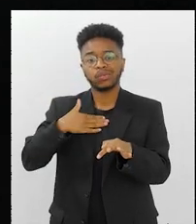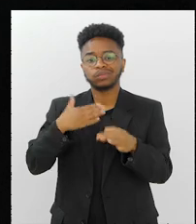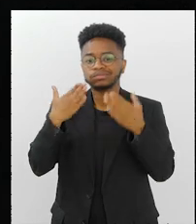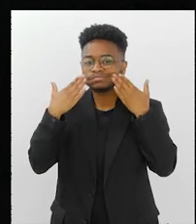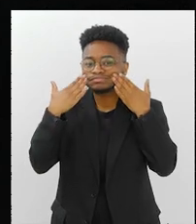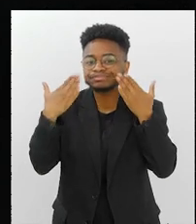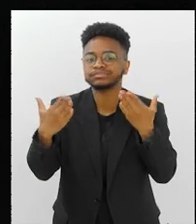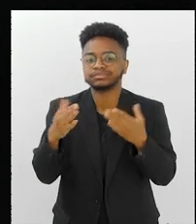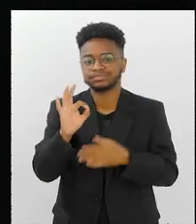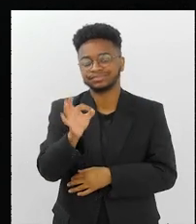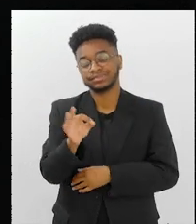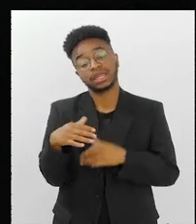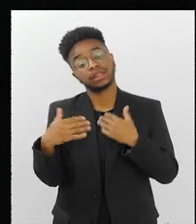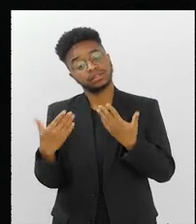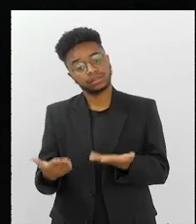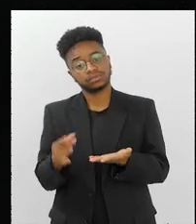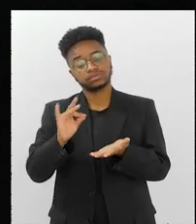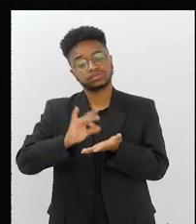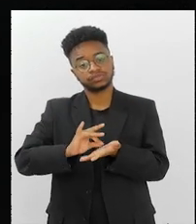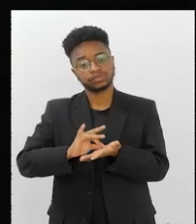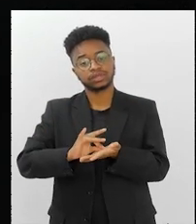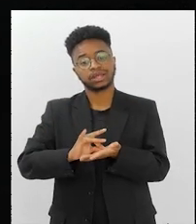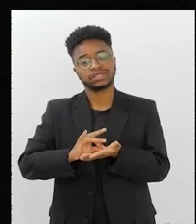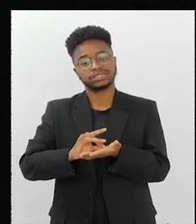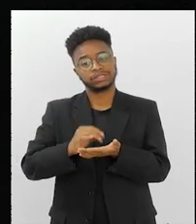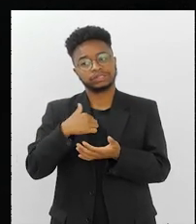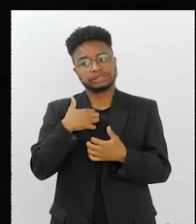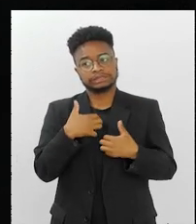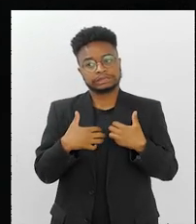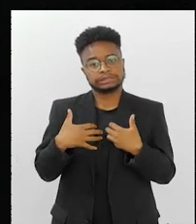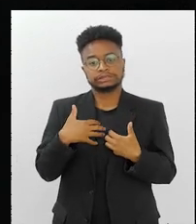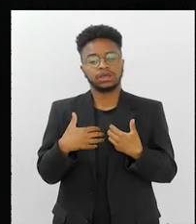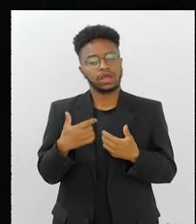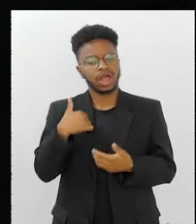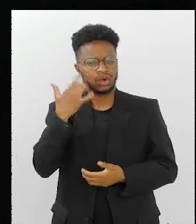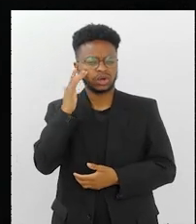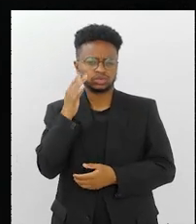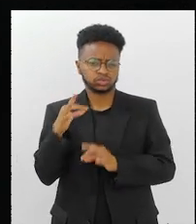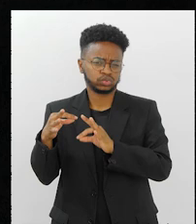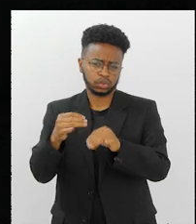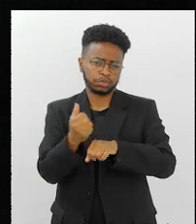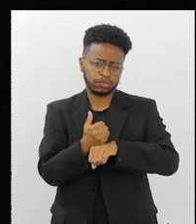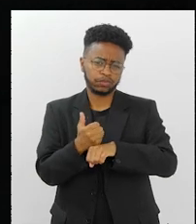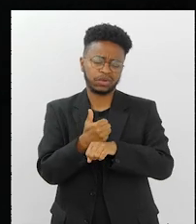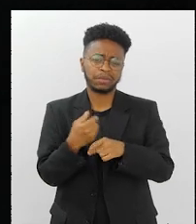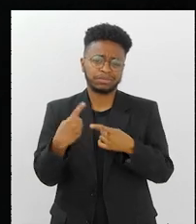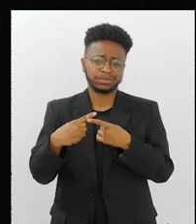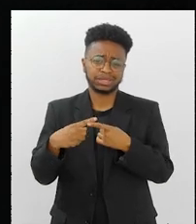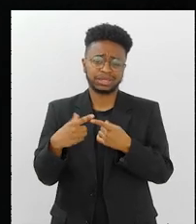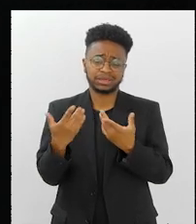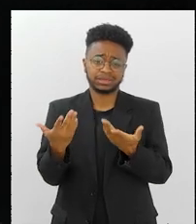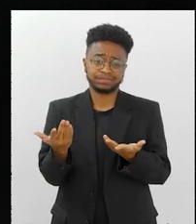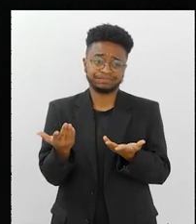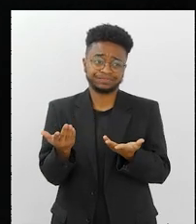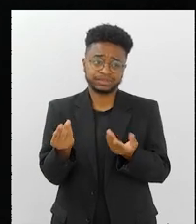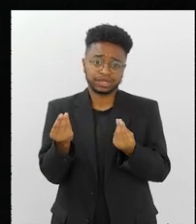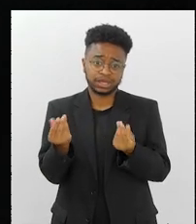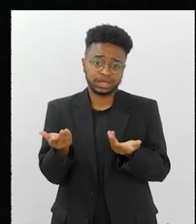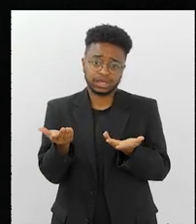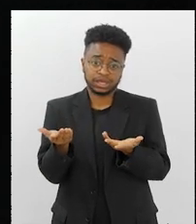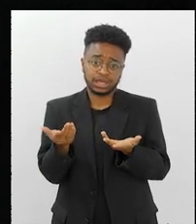assinatura é minha ali né e e isso é é algo que mexe um pouco comigo acho que com todos os coreógrafos com o nosso psicológico